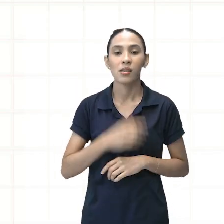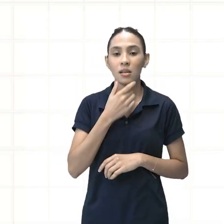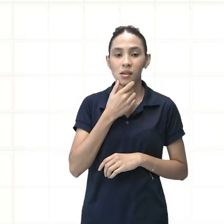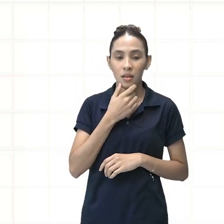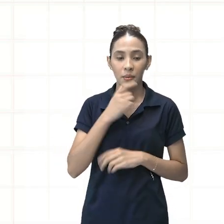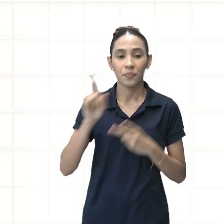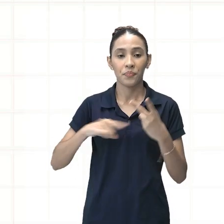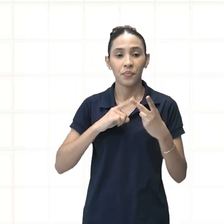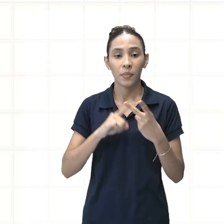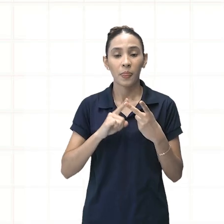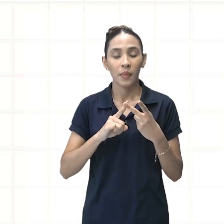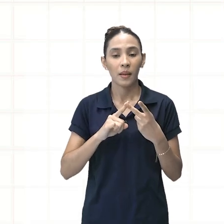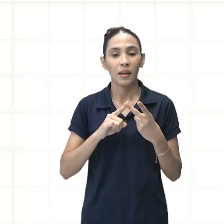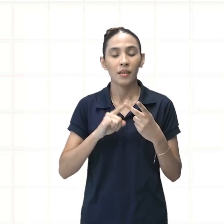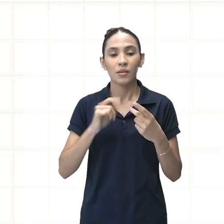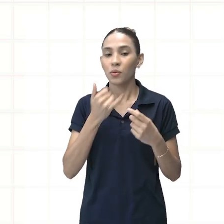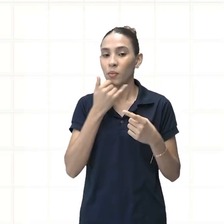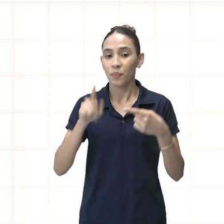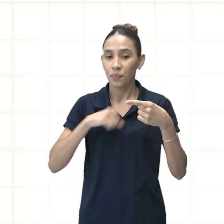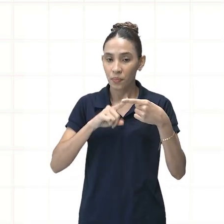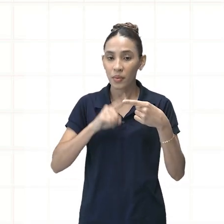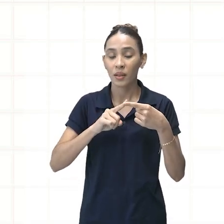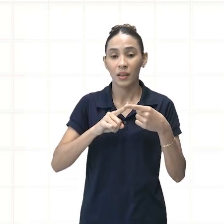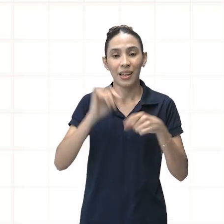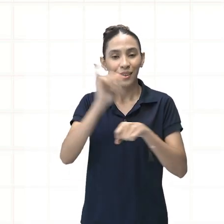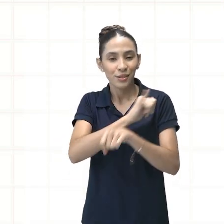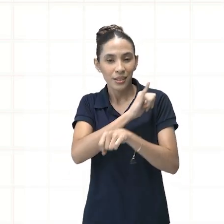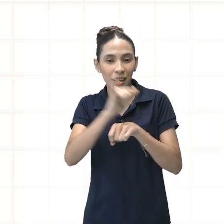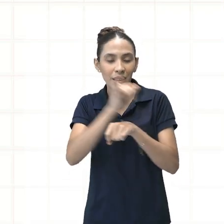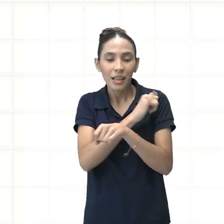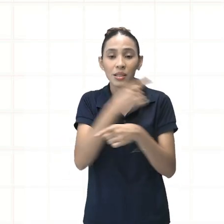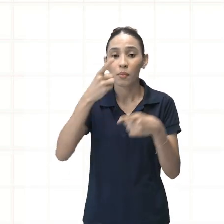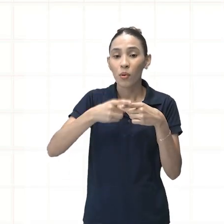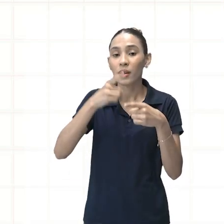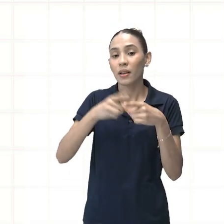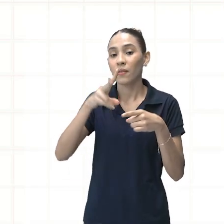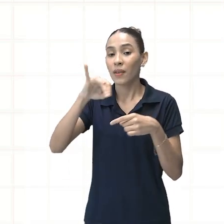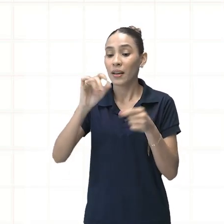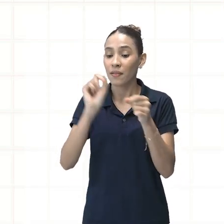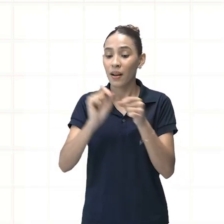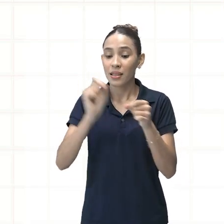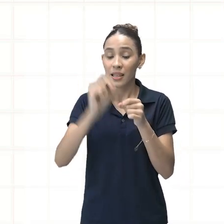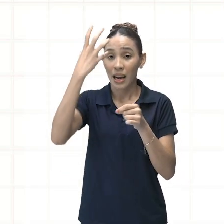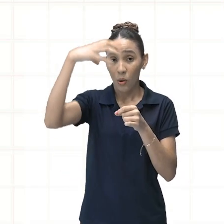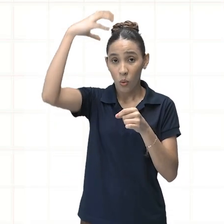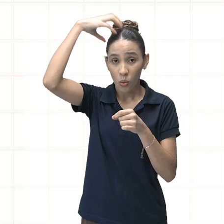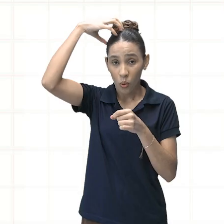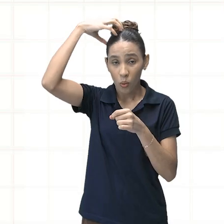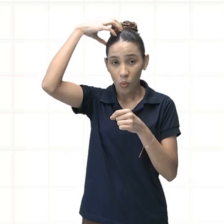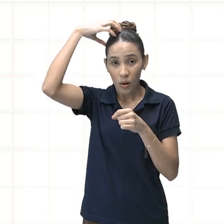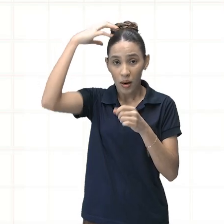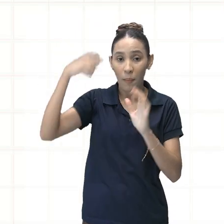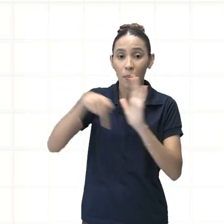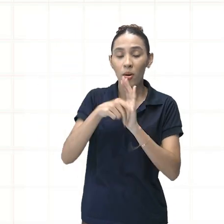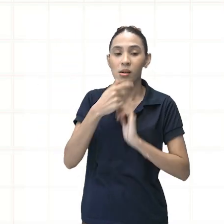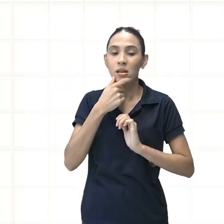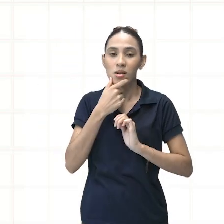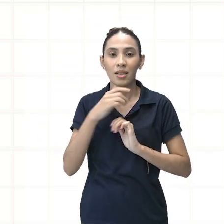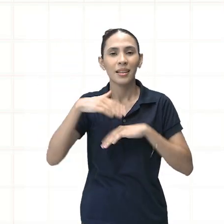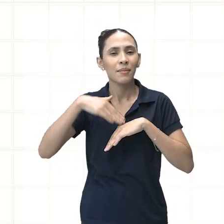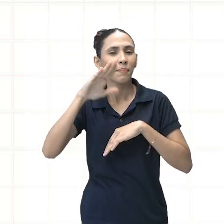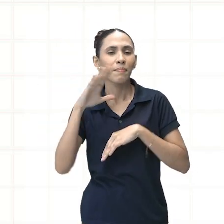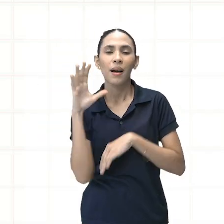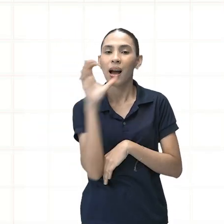Inglaterra. Essa região ela vai ser estratégica porque vai fazer com que a coroa britânica, certo, tenha acesso